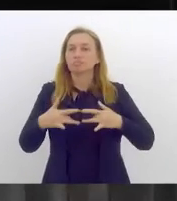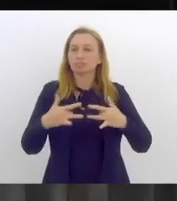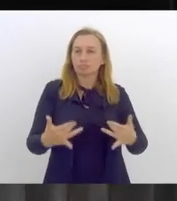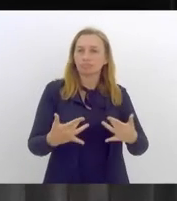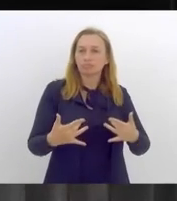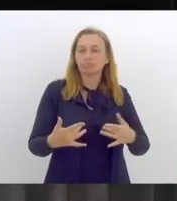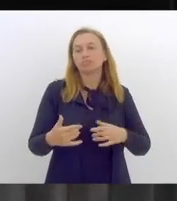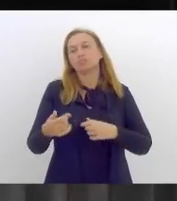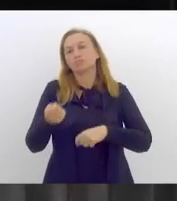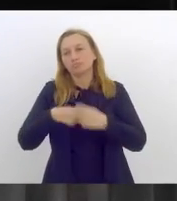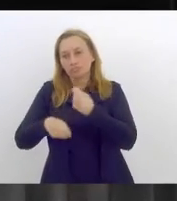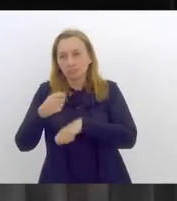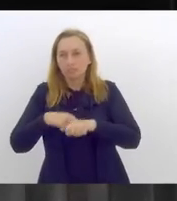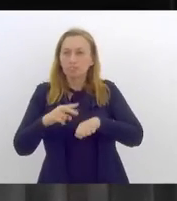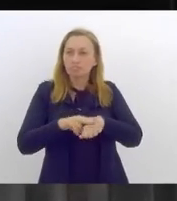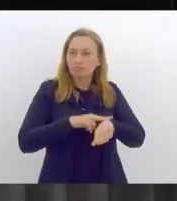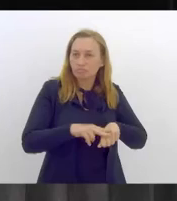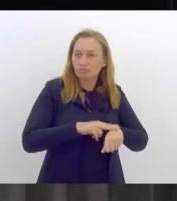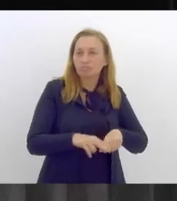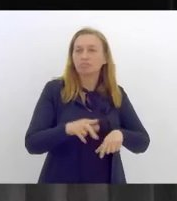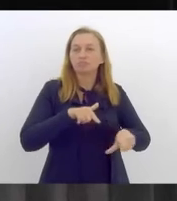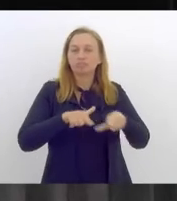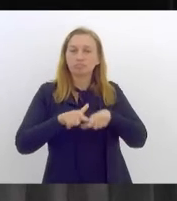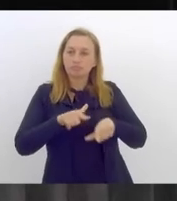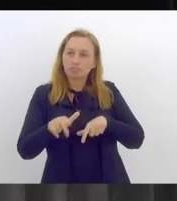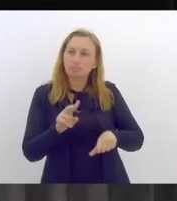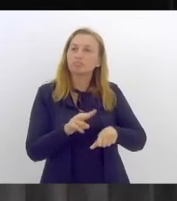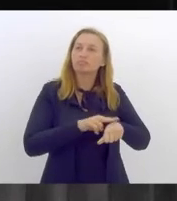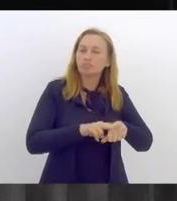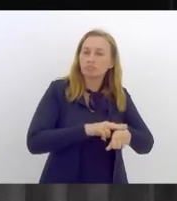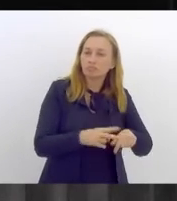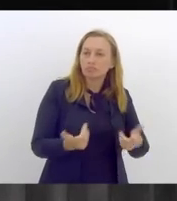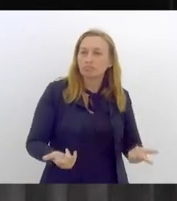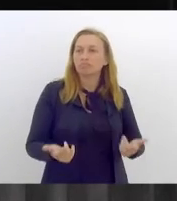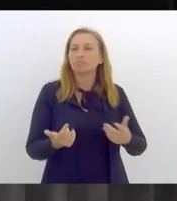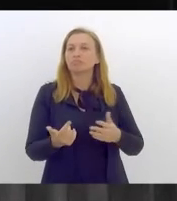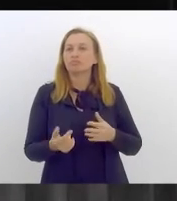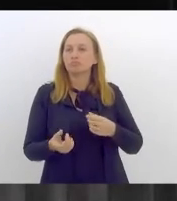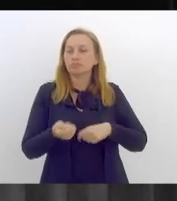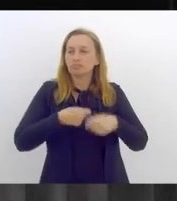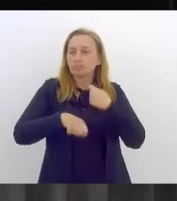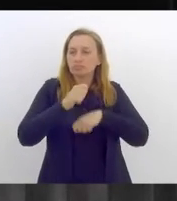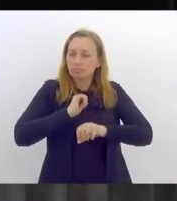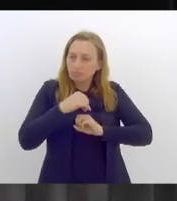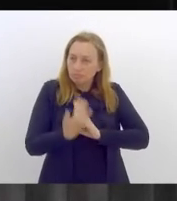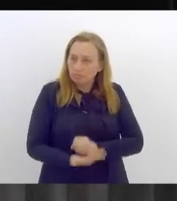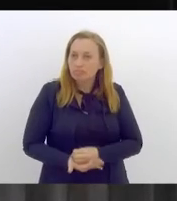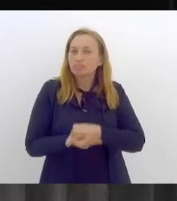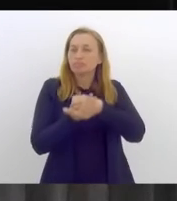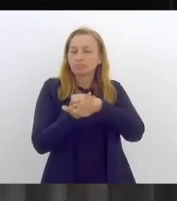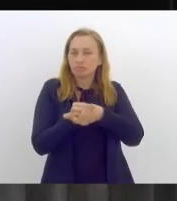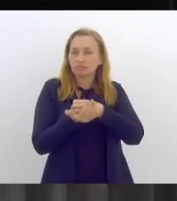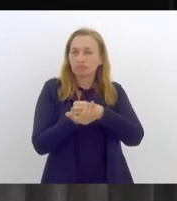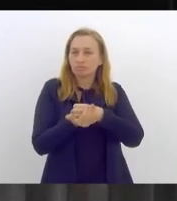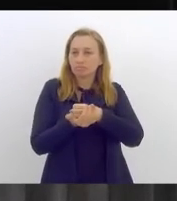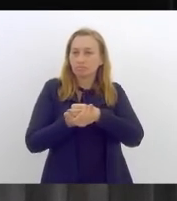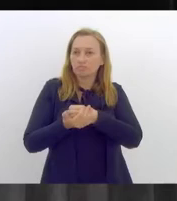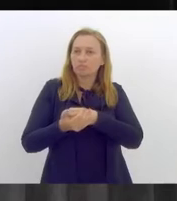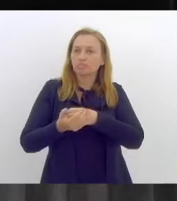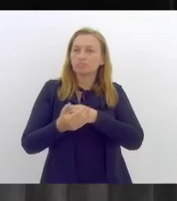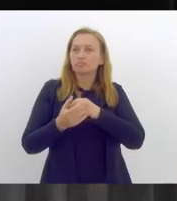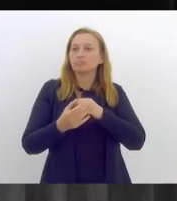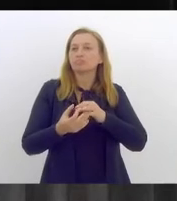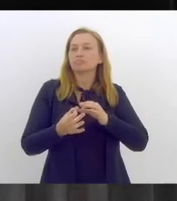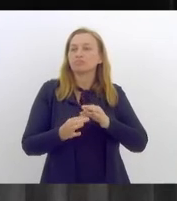economia verde, com os empregos verdes, gerando uma economia sustentável e de longo